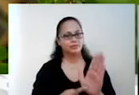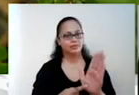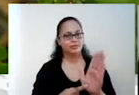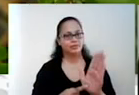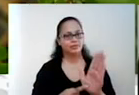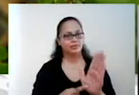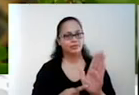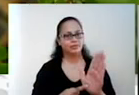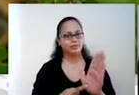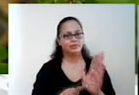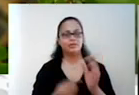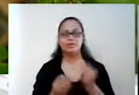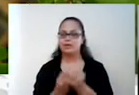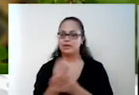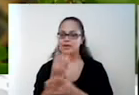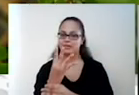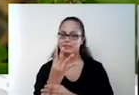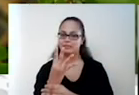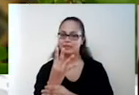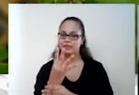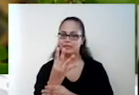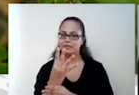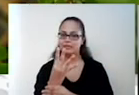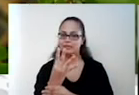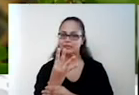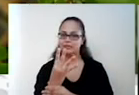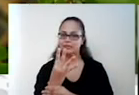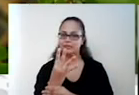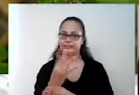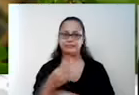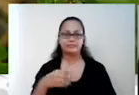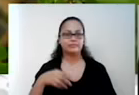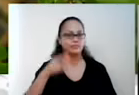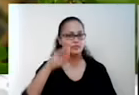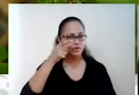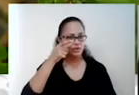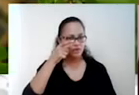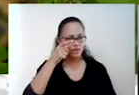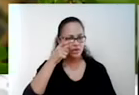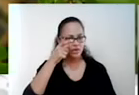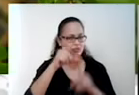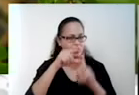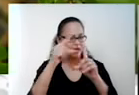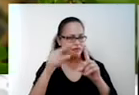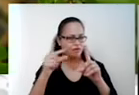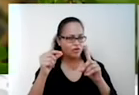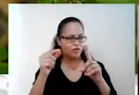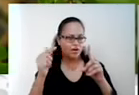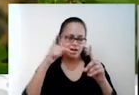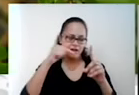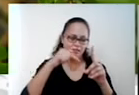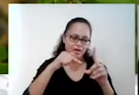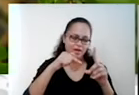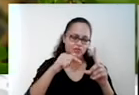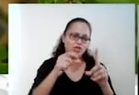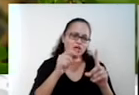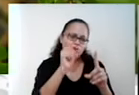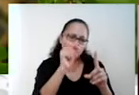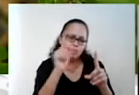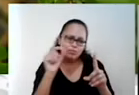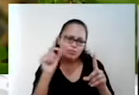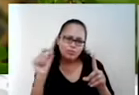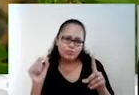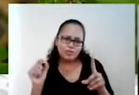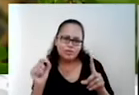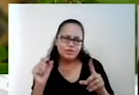As samambaias, em ocasião de reprodução, se olharmos por baixo da folha, vamos encontrar algumas bolinhas com formato